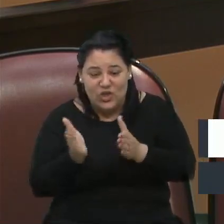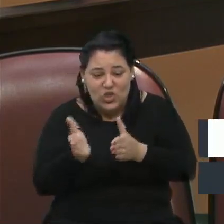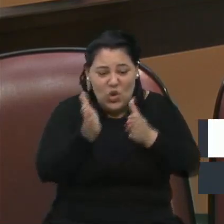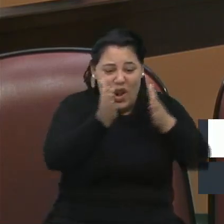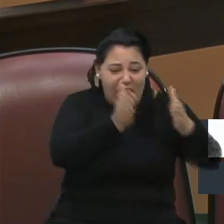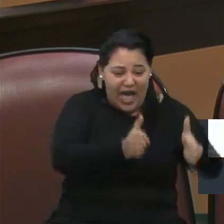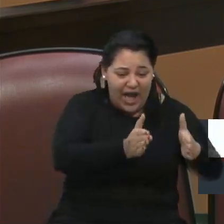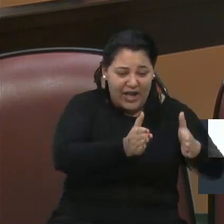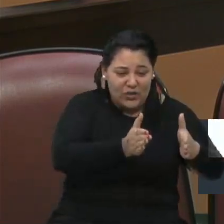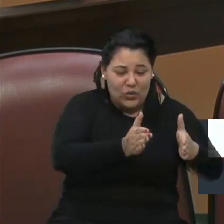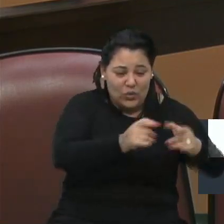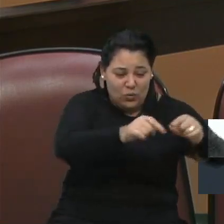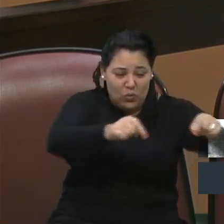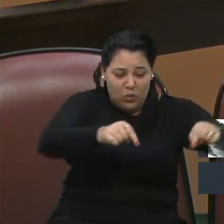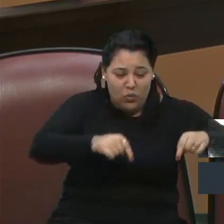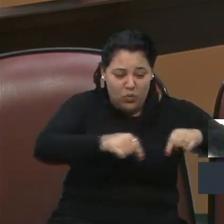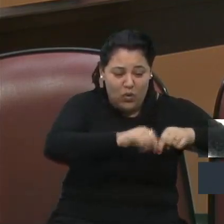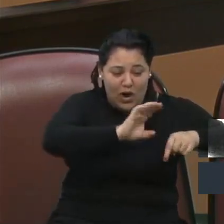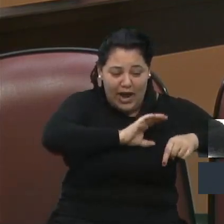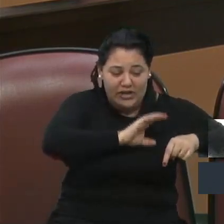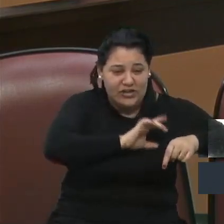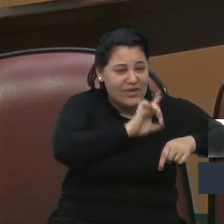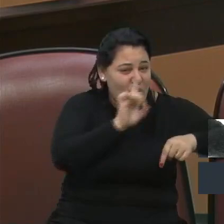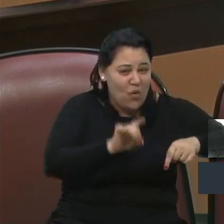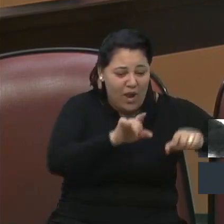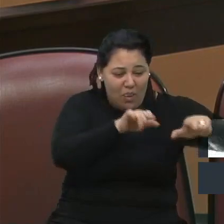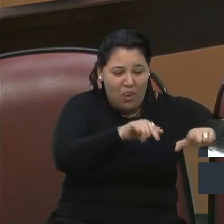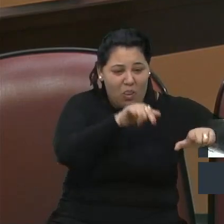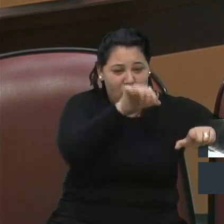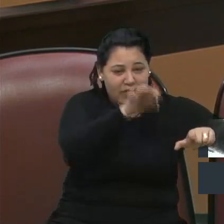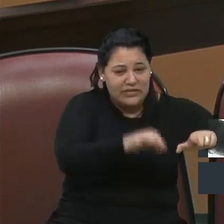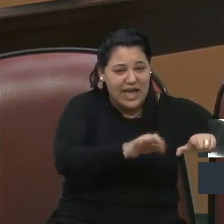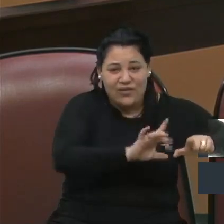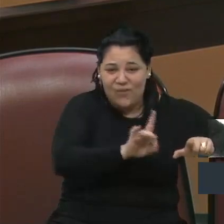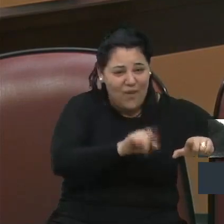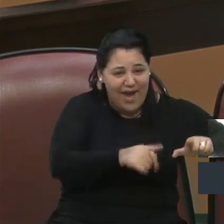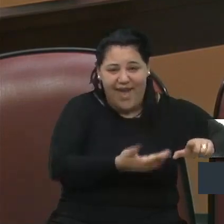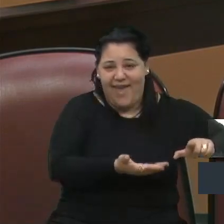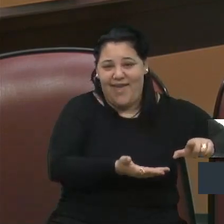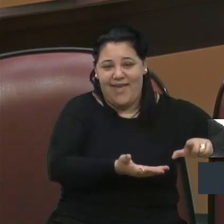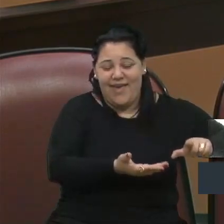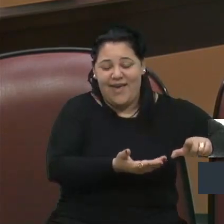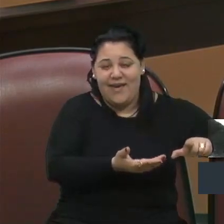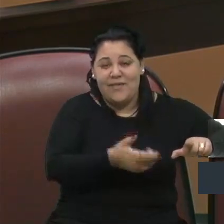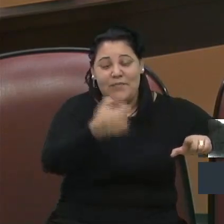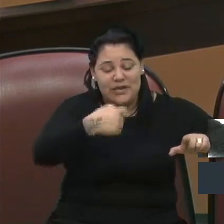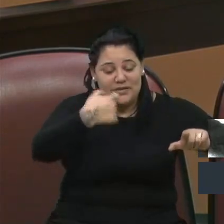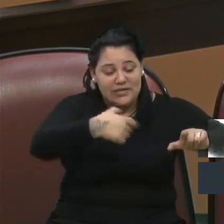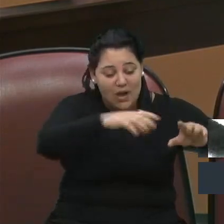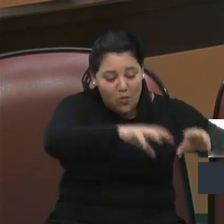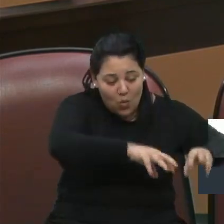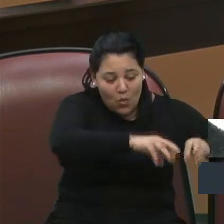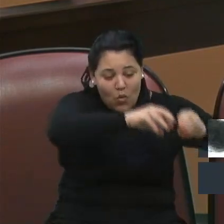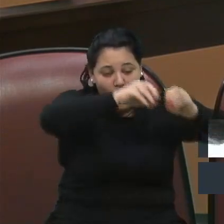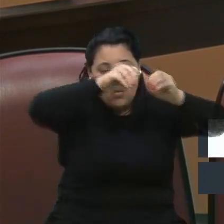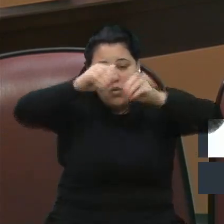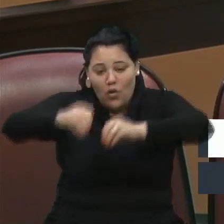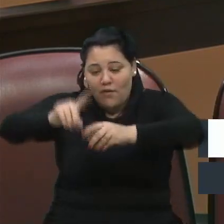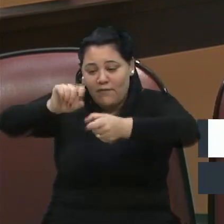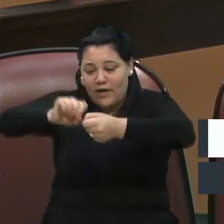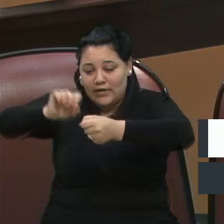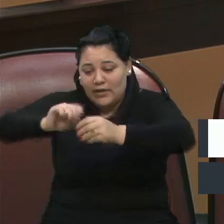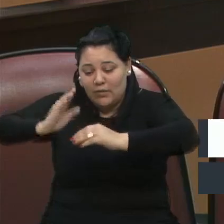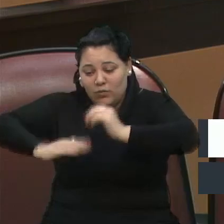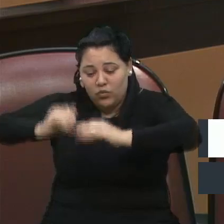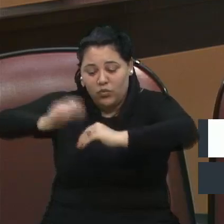cada tempo com o seu tempo. Mas essa é a resposta da secretária do gabinete. Do que depender do município, se a justiça